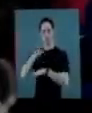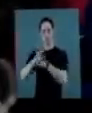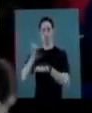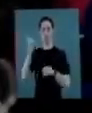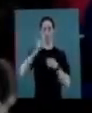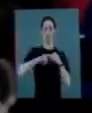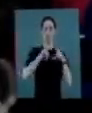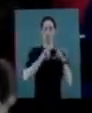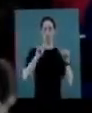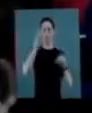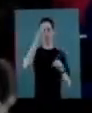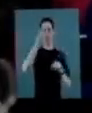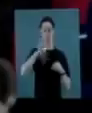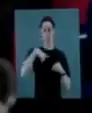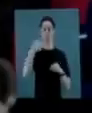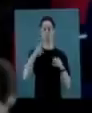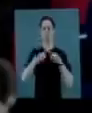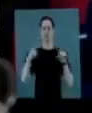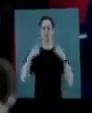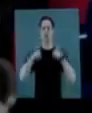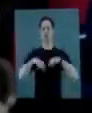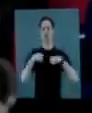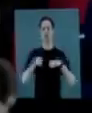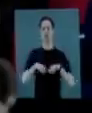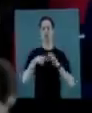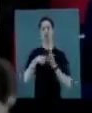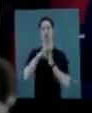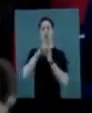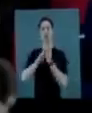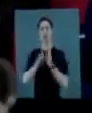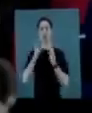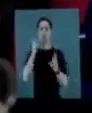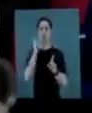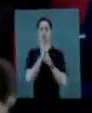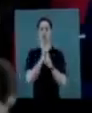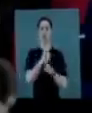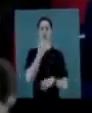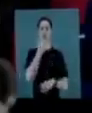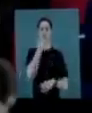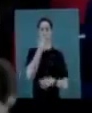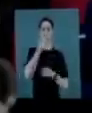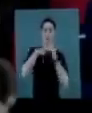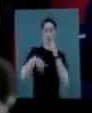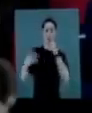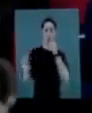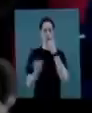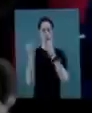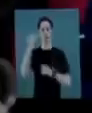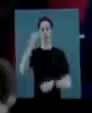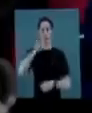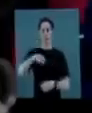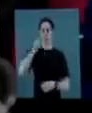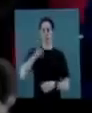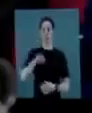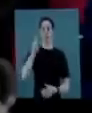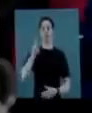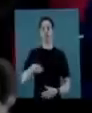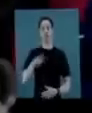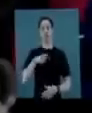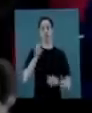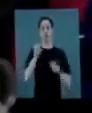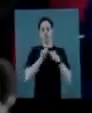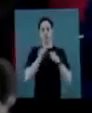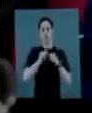para sexta-feira mas precisa jantar uma parte do encontro que considero de alto grau de importância quem está fazendo